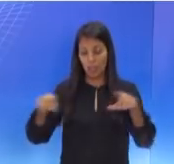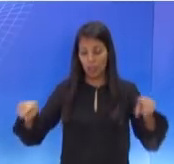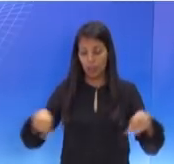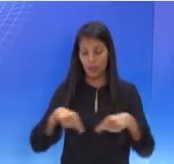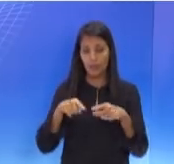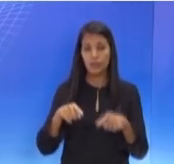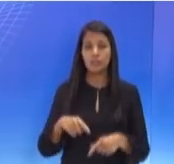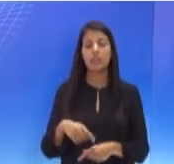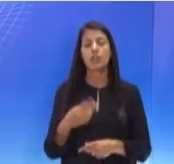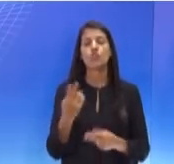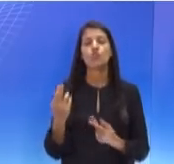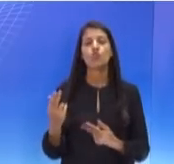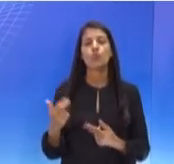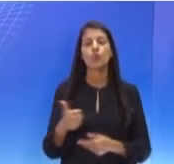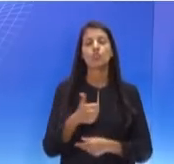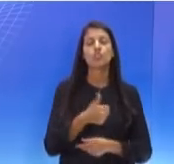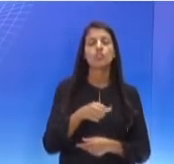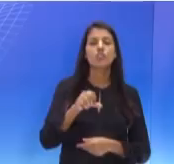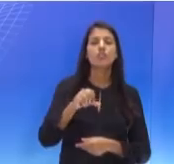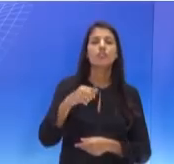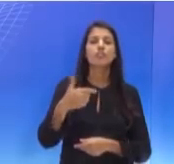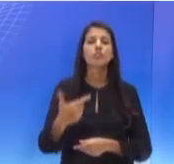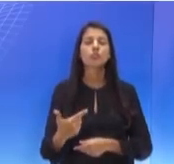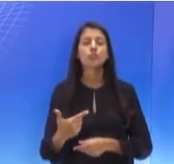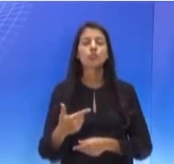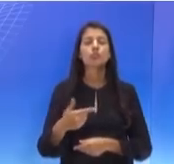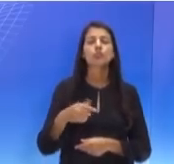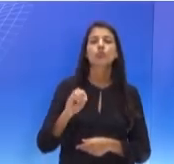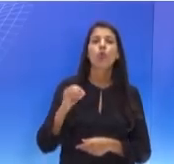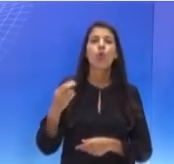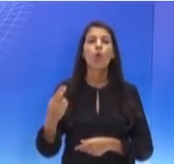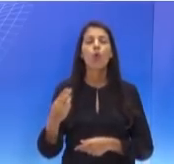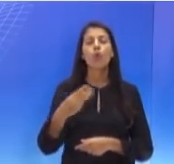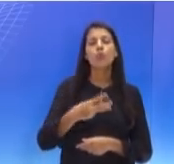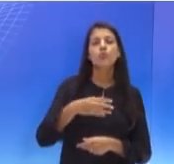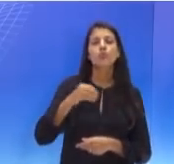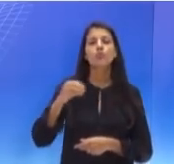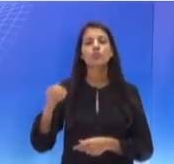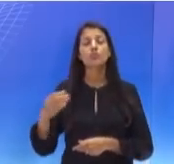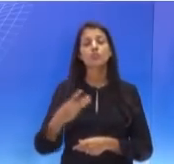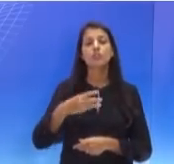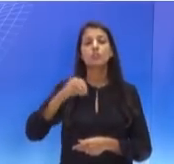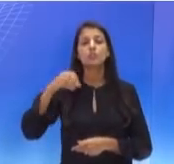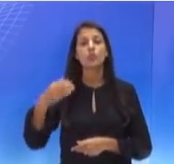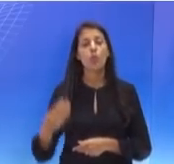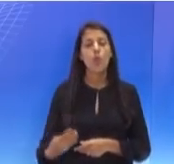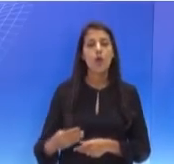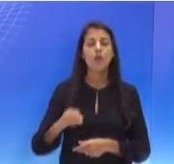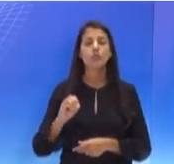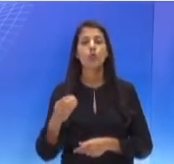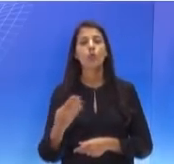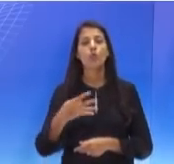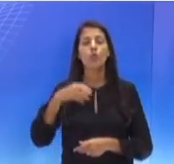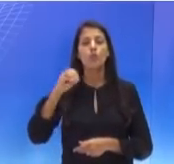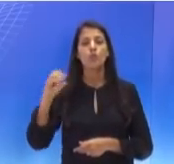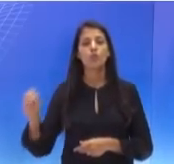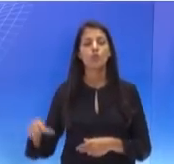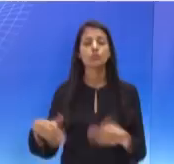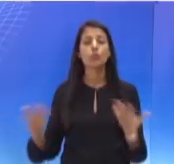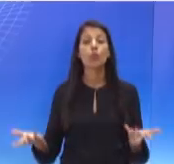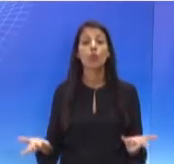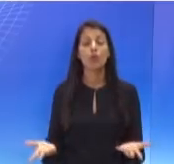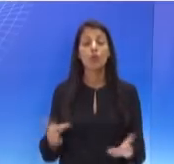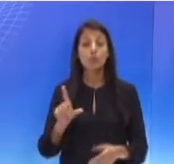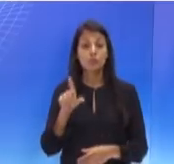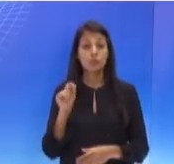300, 304, 320 ou 400. Então, vamos resolver. Então,